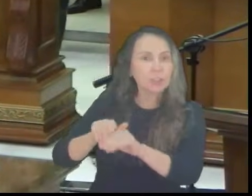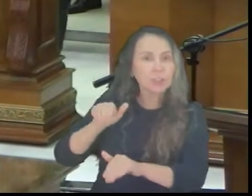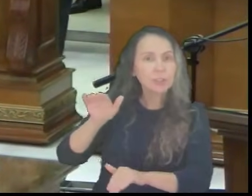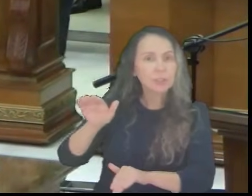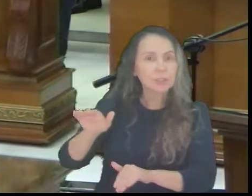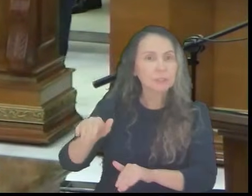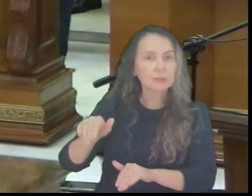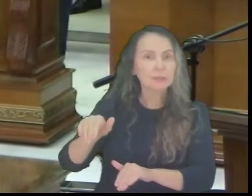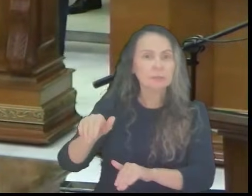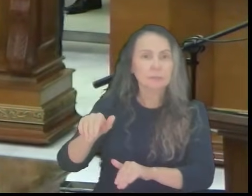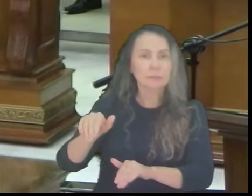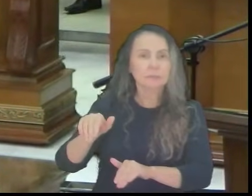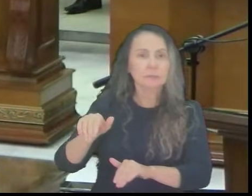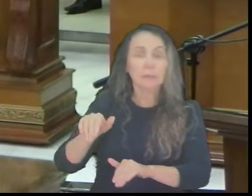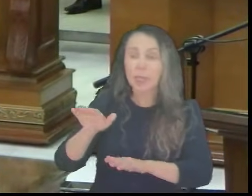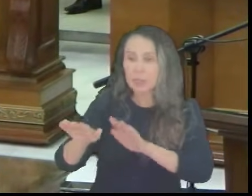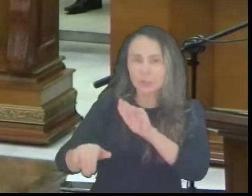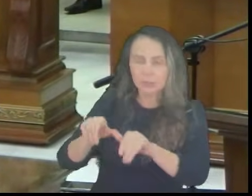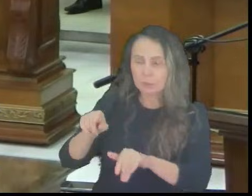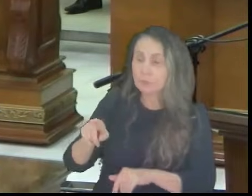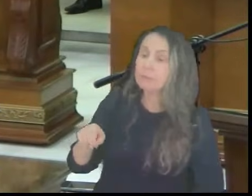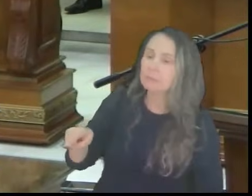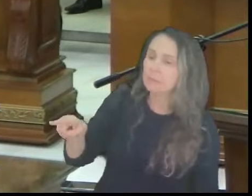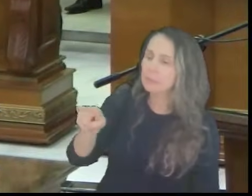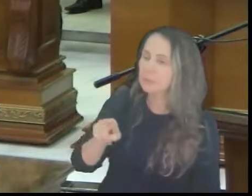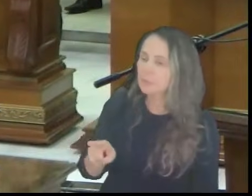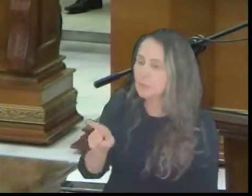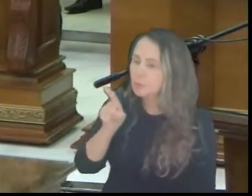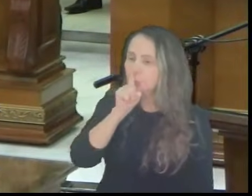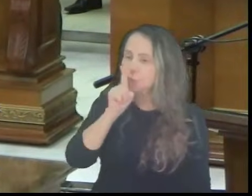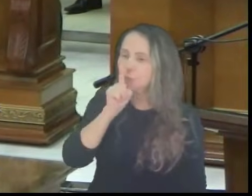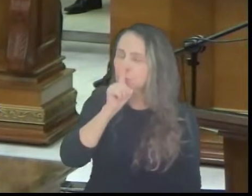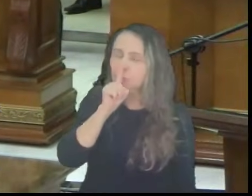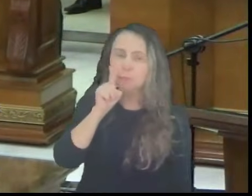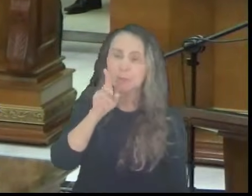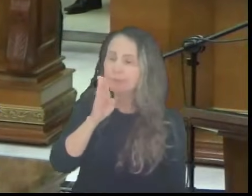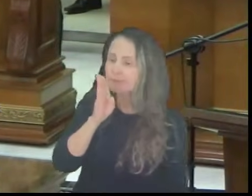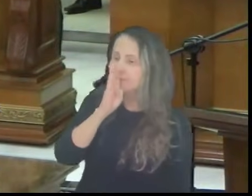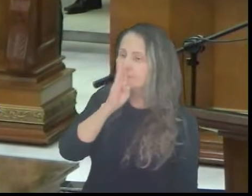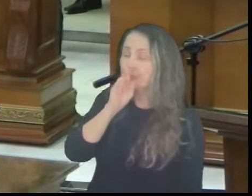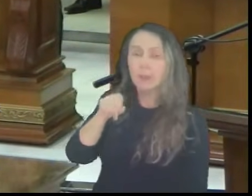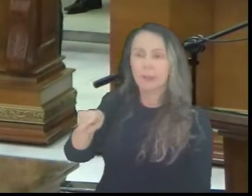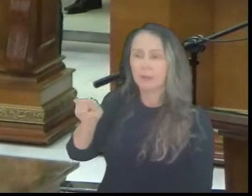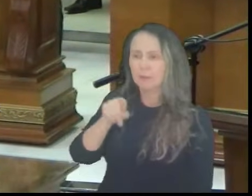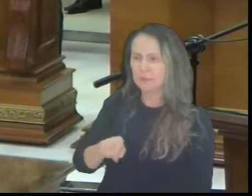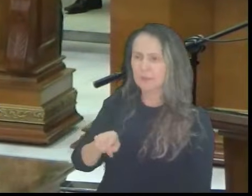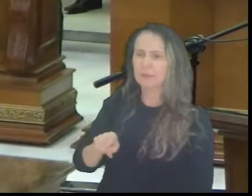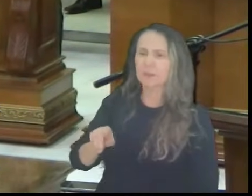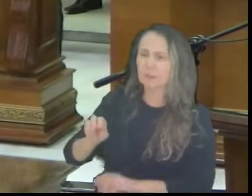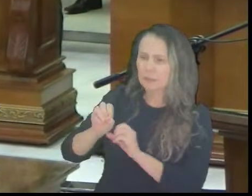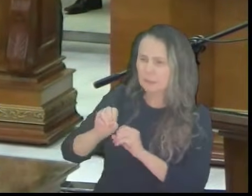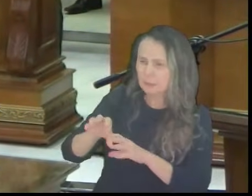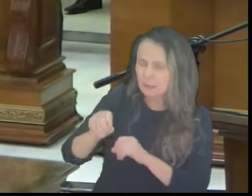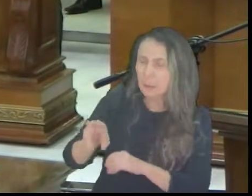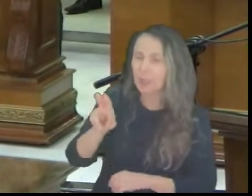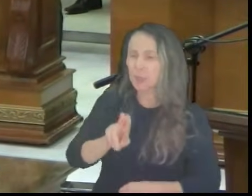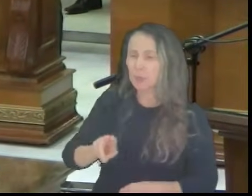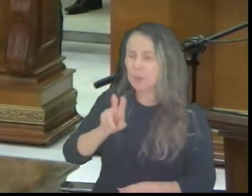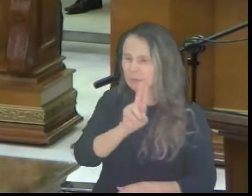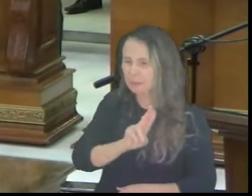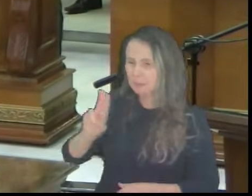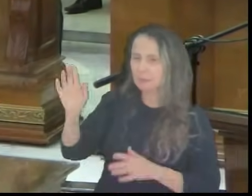absolutamente não falassem, nem ensinassem no nome de